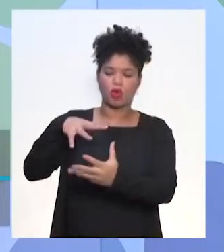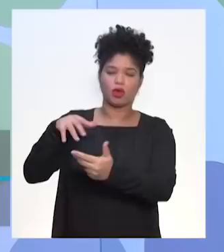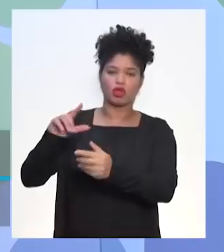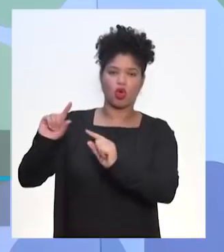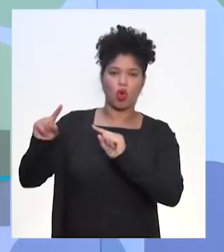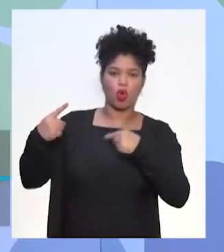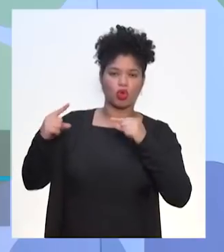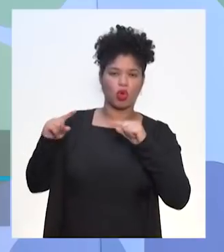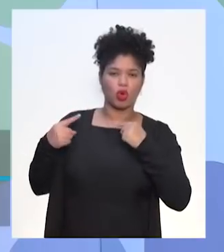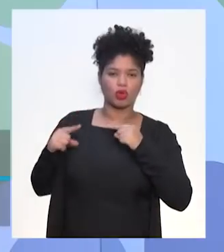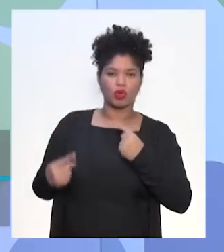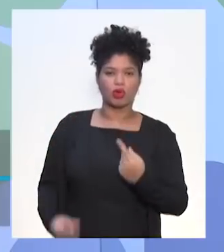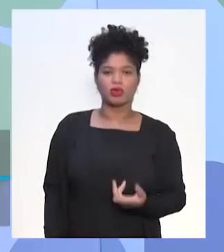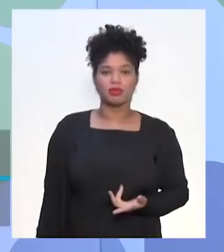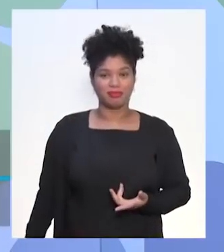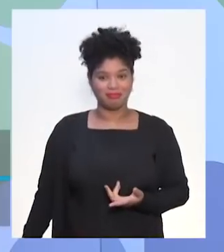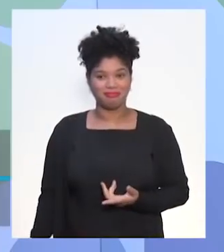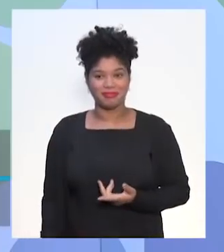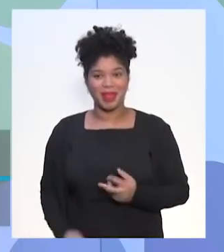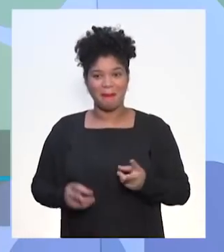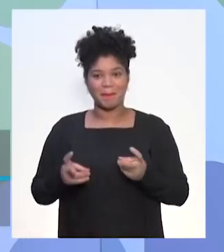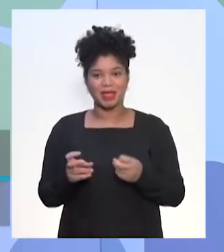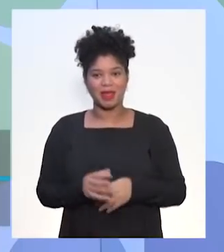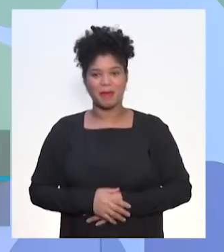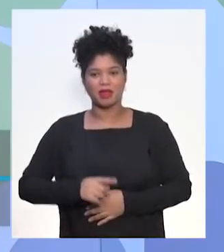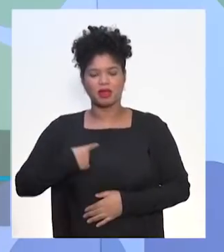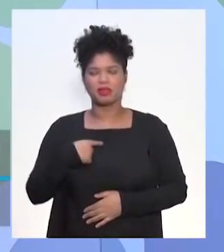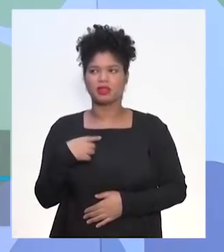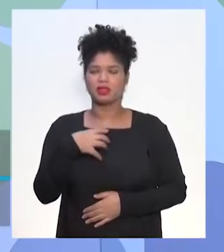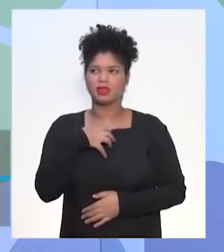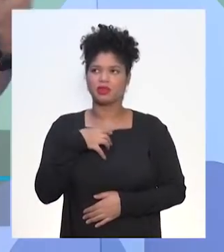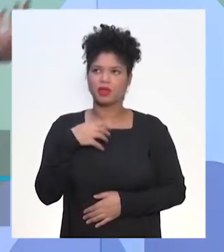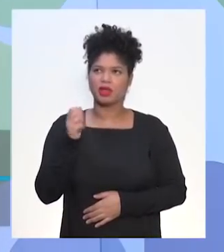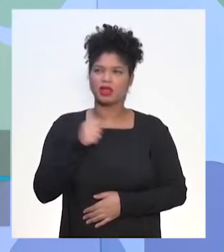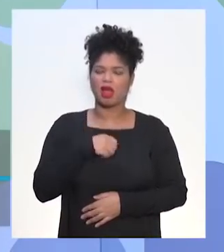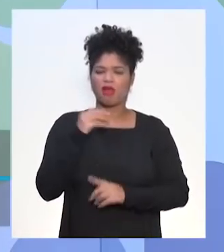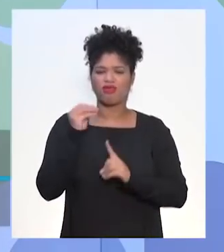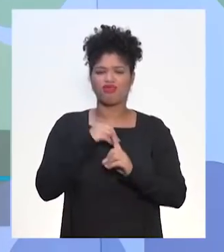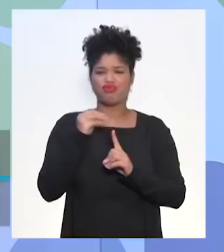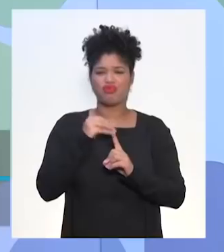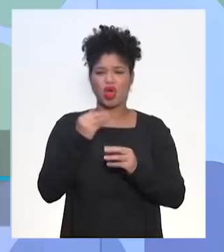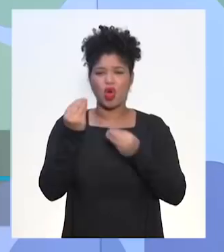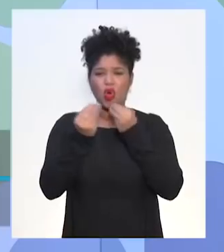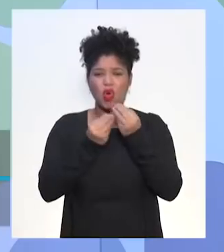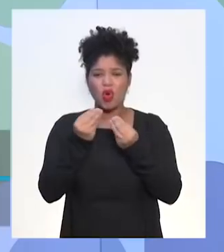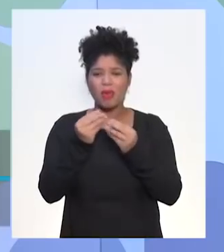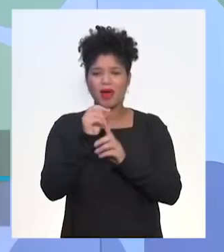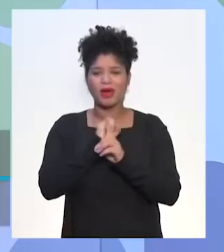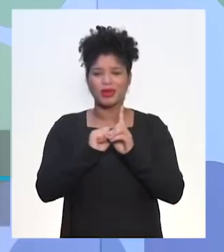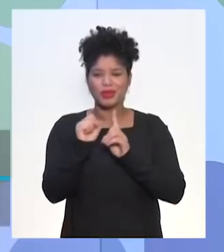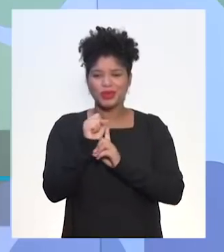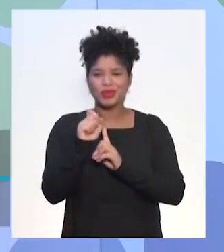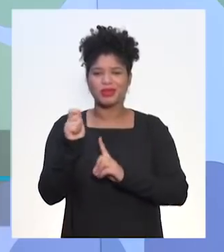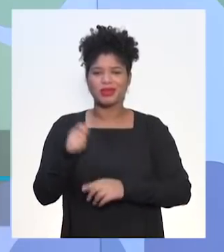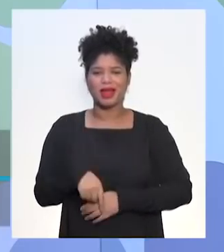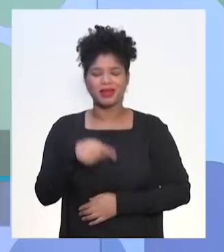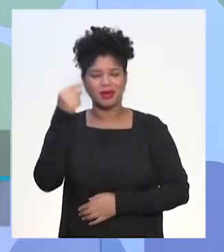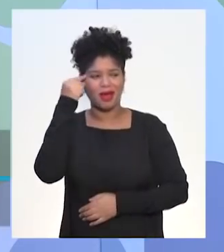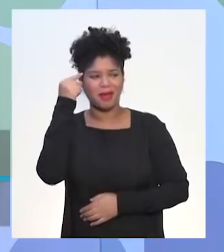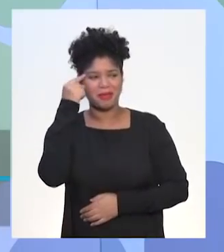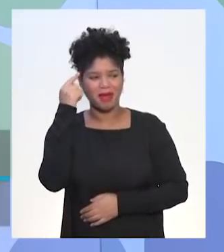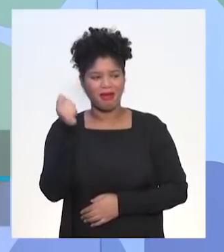a gente, às vezes, se vê numa situação de fragilidade, que a gente se vê numa situação ali com a sociedade, que a gente se sente